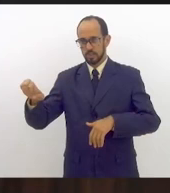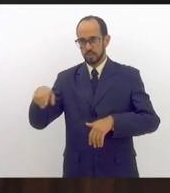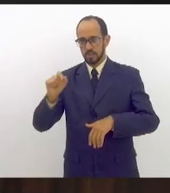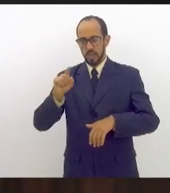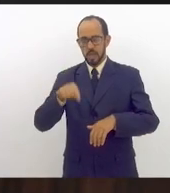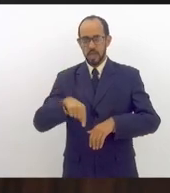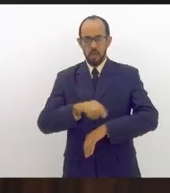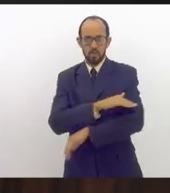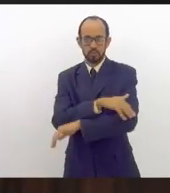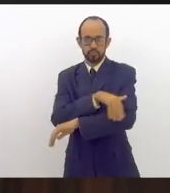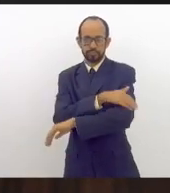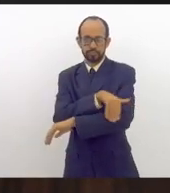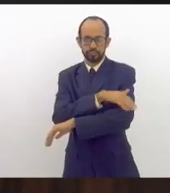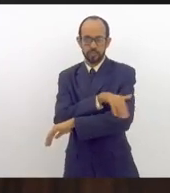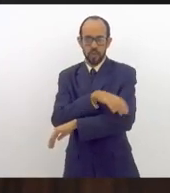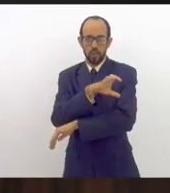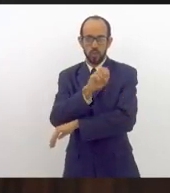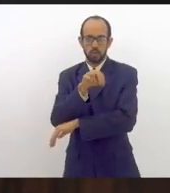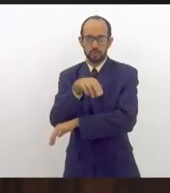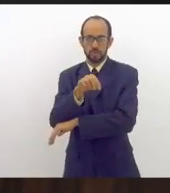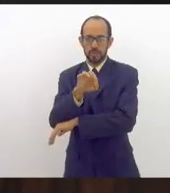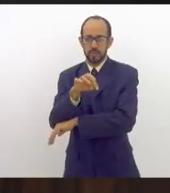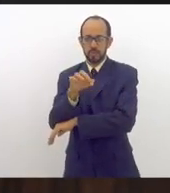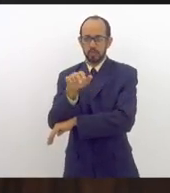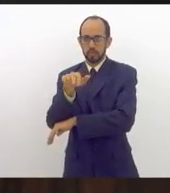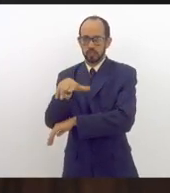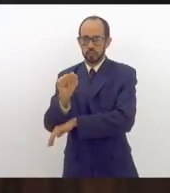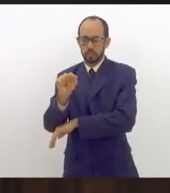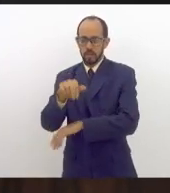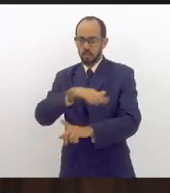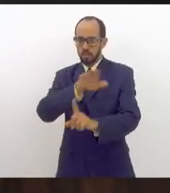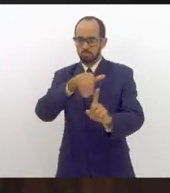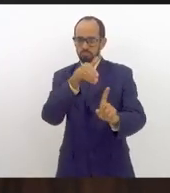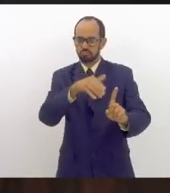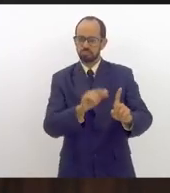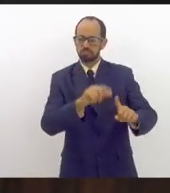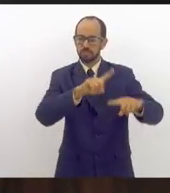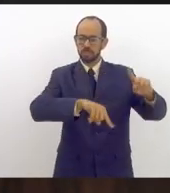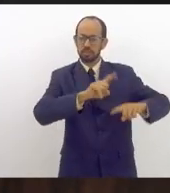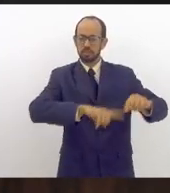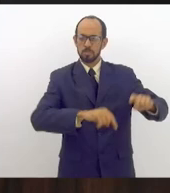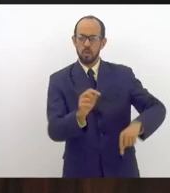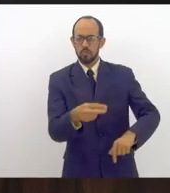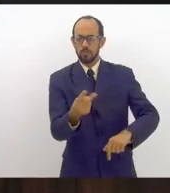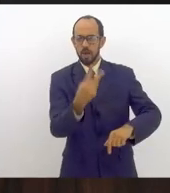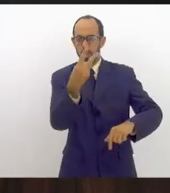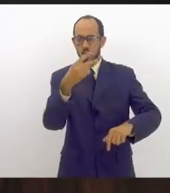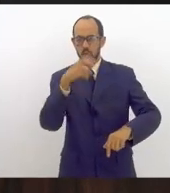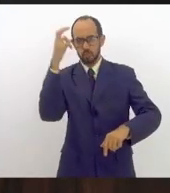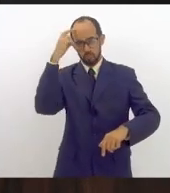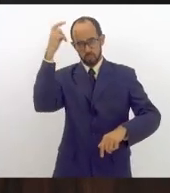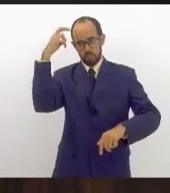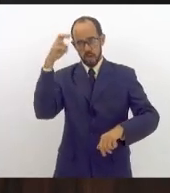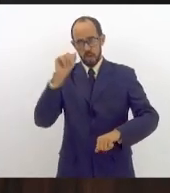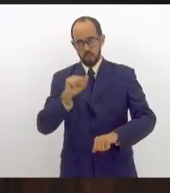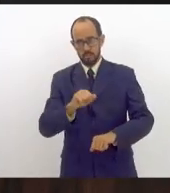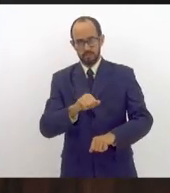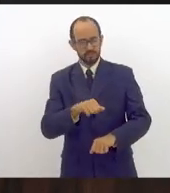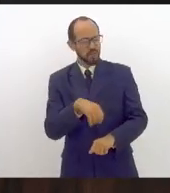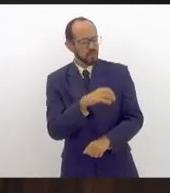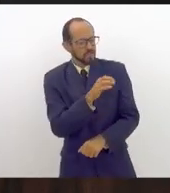no CADEG, Rio de Janeiro, Patrimônio Cultural e Material do Estado do Rio de Janeiro. Lá que tem um bolinho de